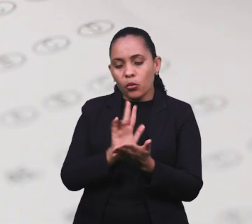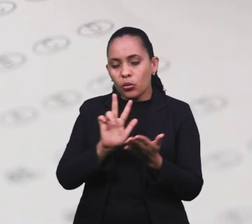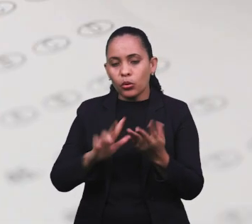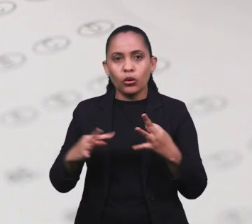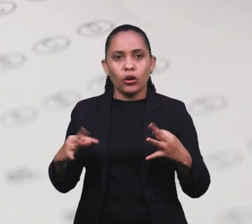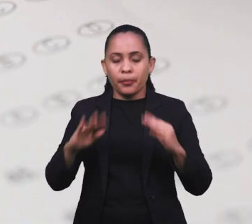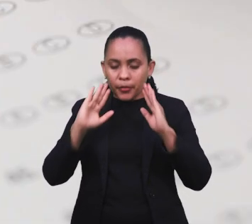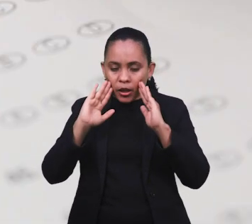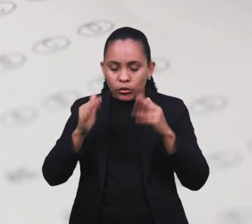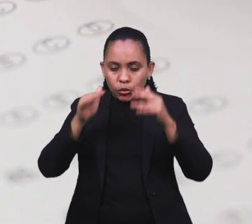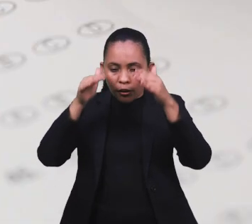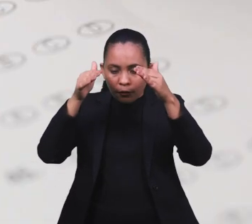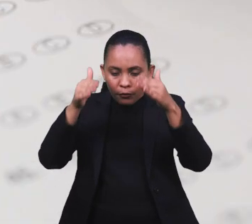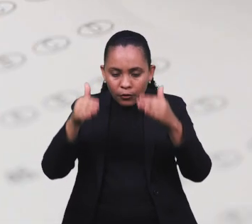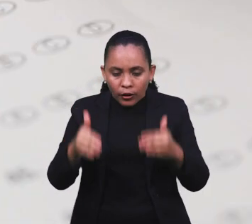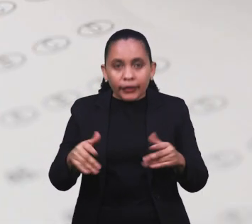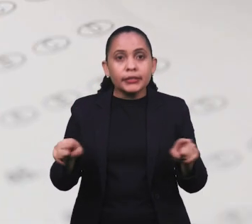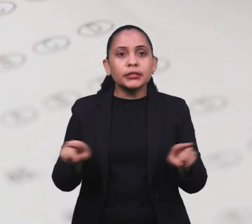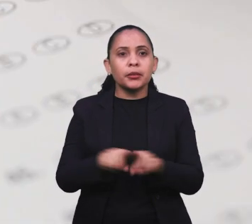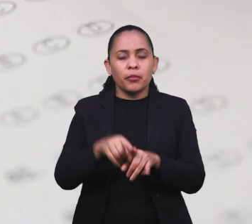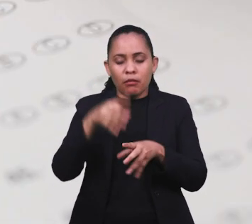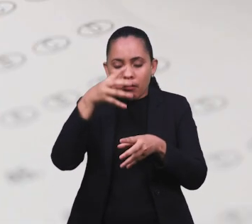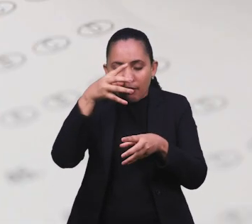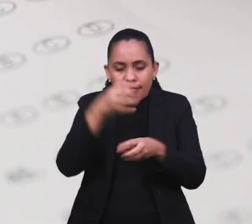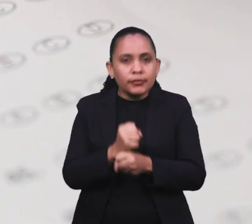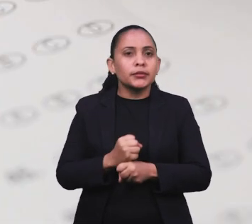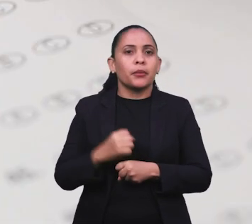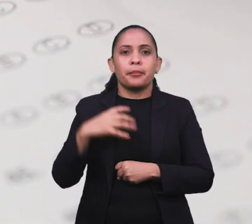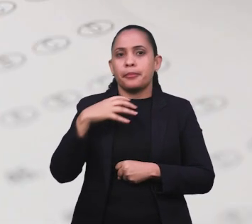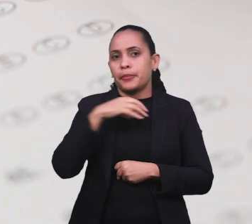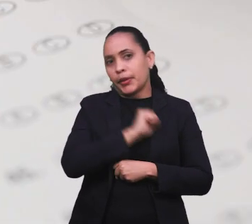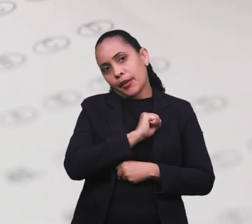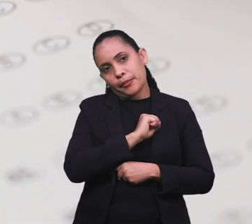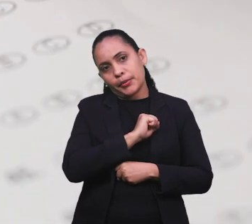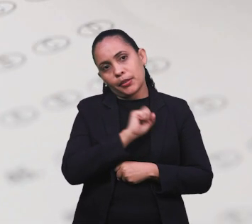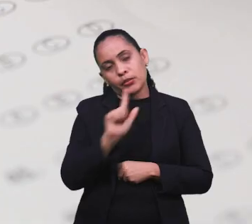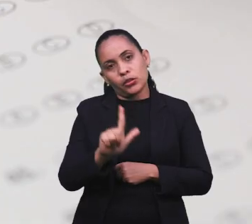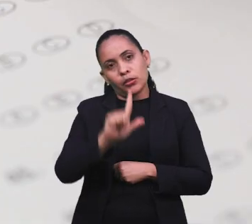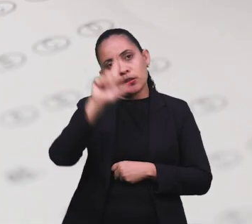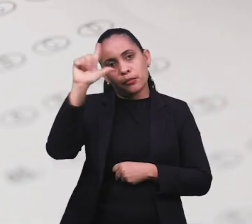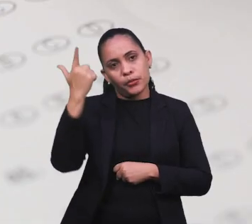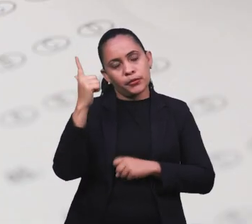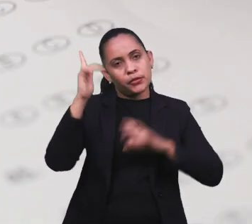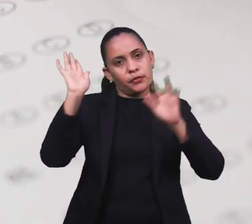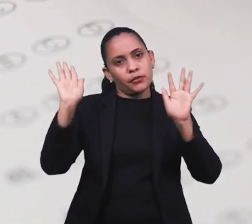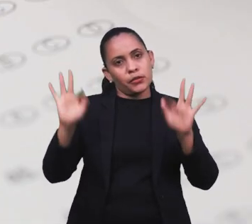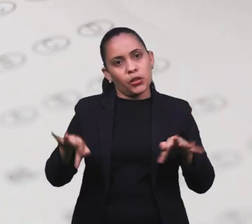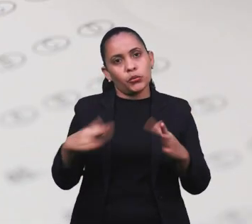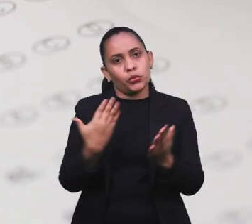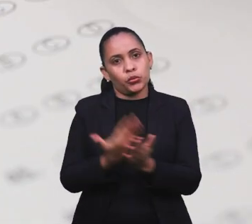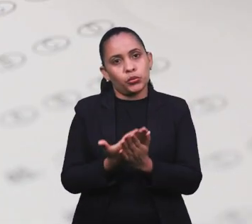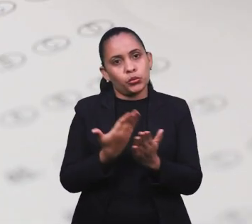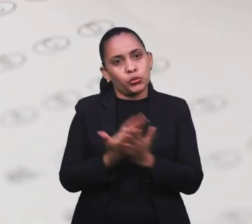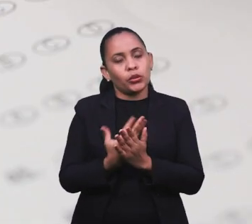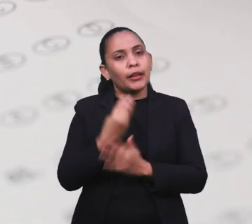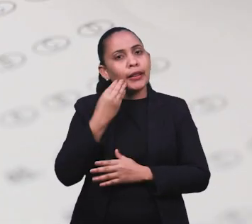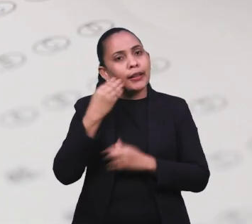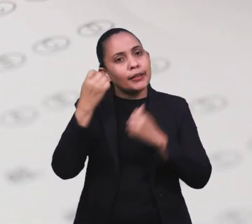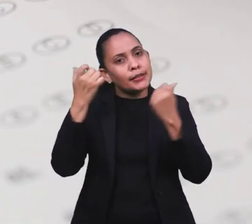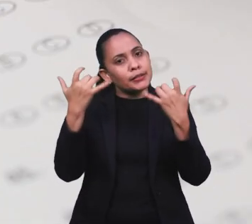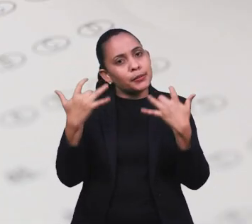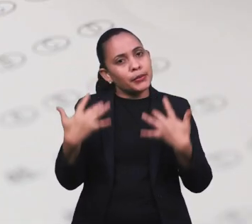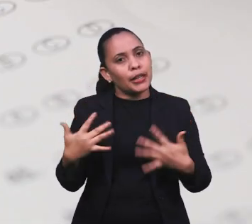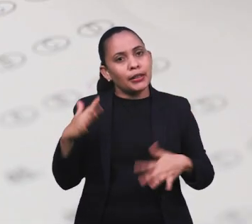leitura direcionada e agora você vai revisar rapidamente aquilo que você estudou. Após terminar ali a sessão de estudo, tenta